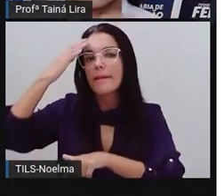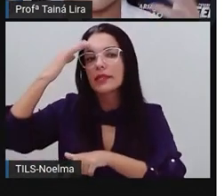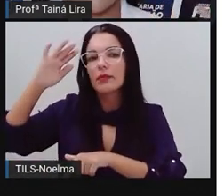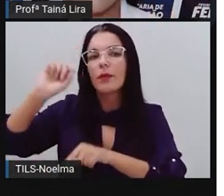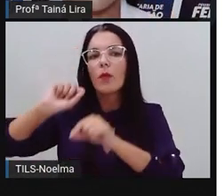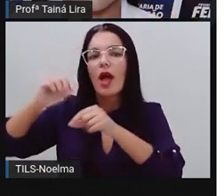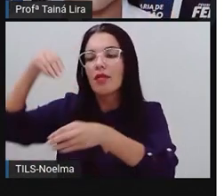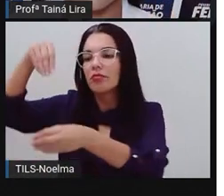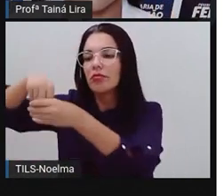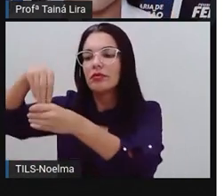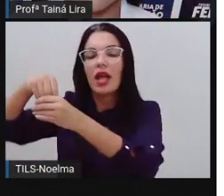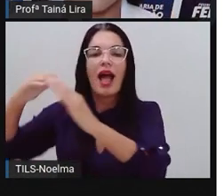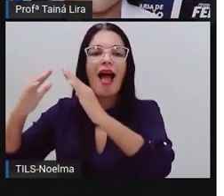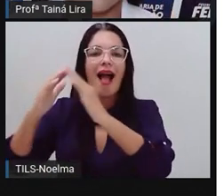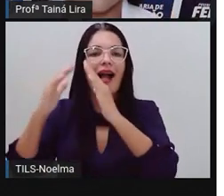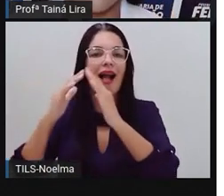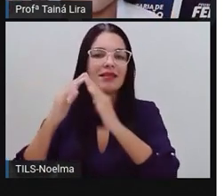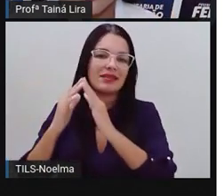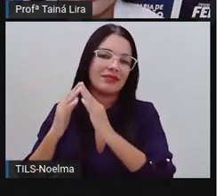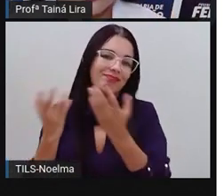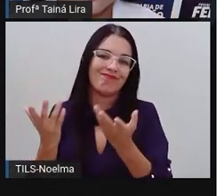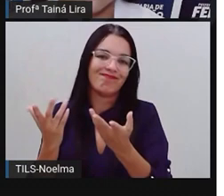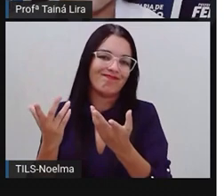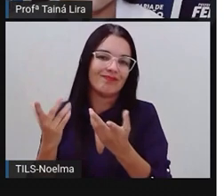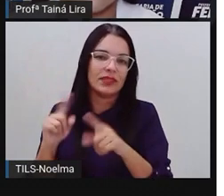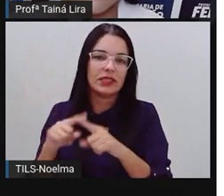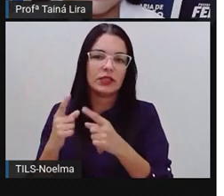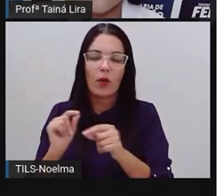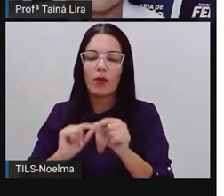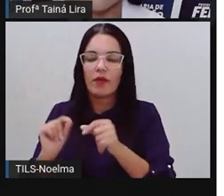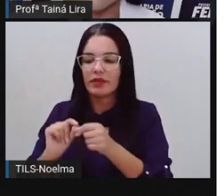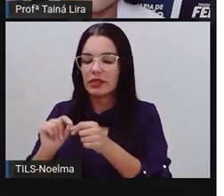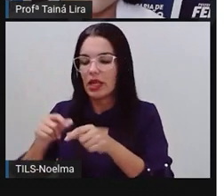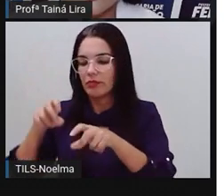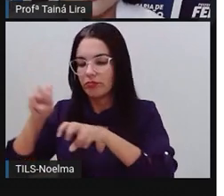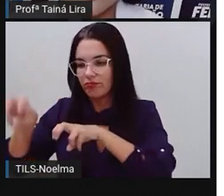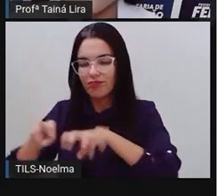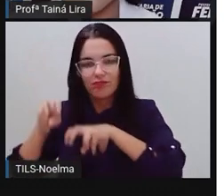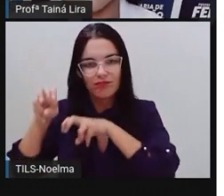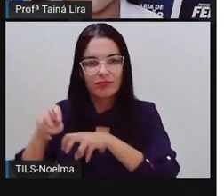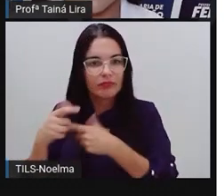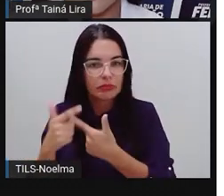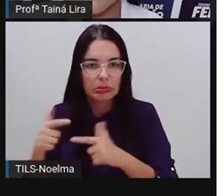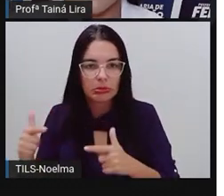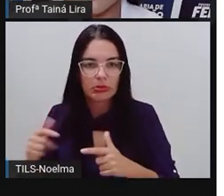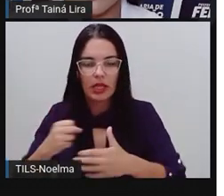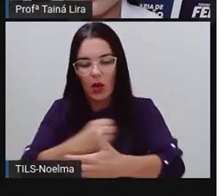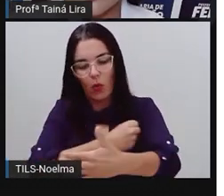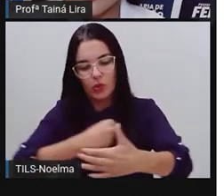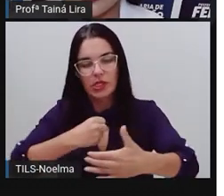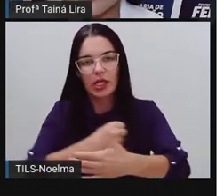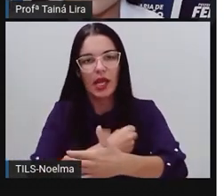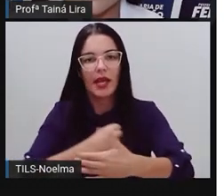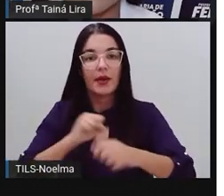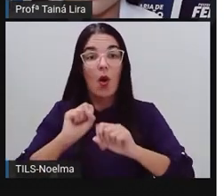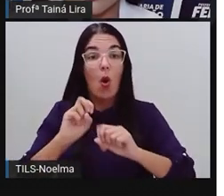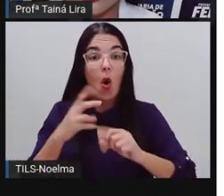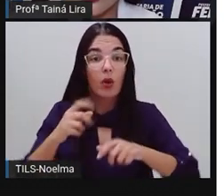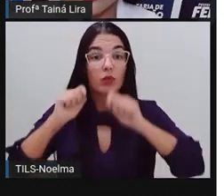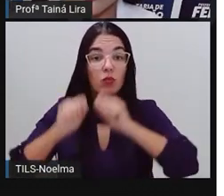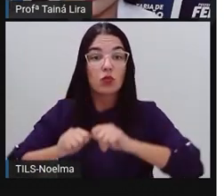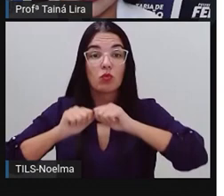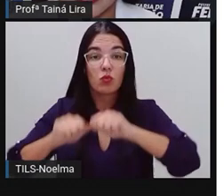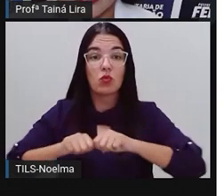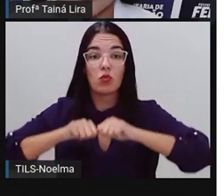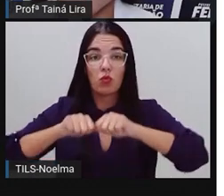dentro de casa né como como domésticos como cocheiros naquela época né ainda